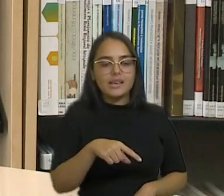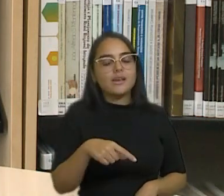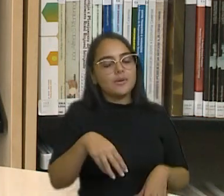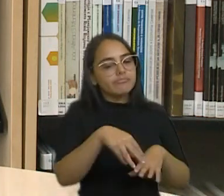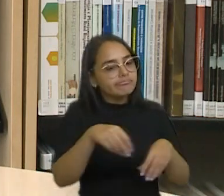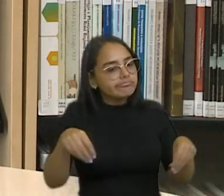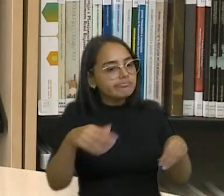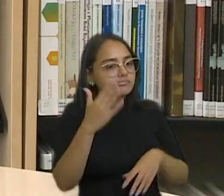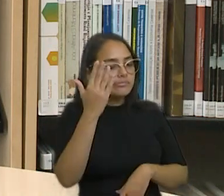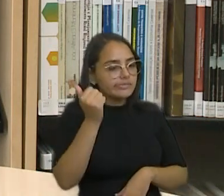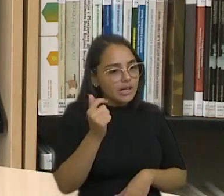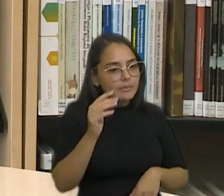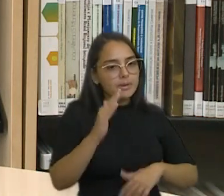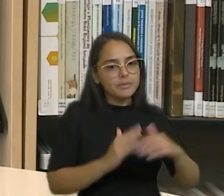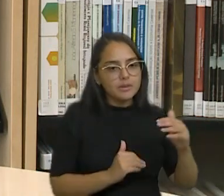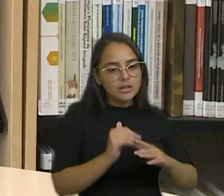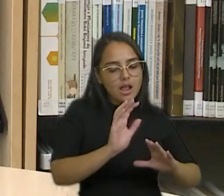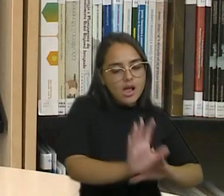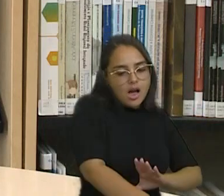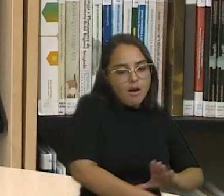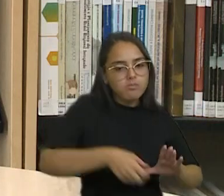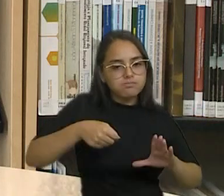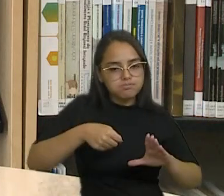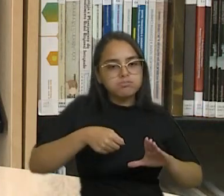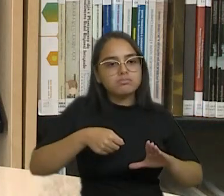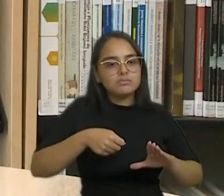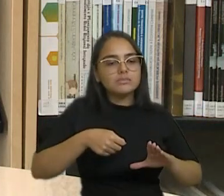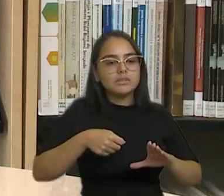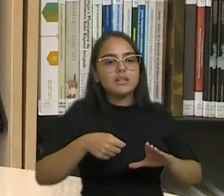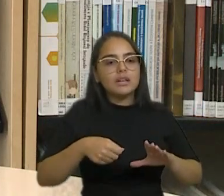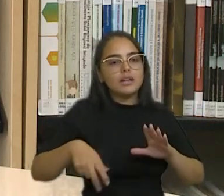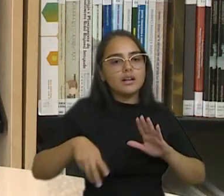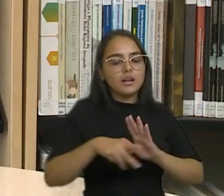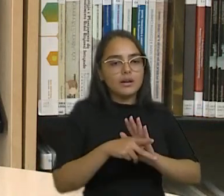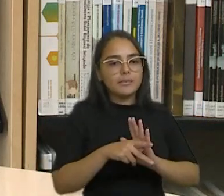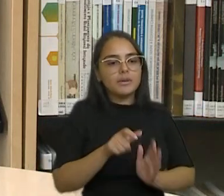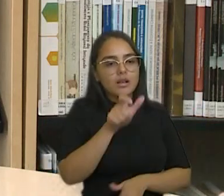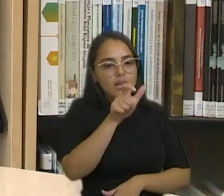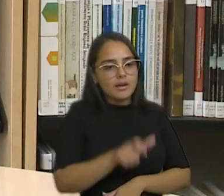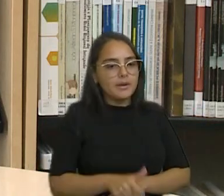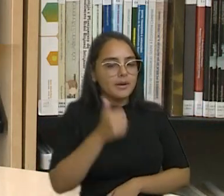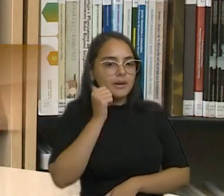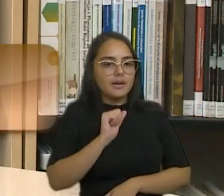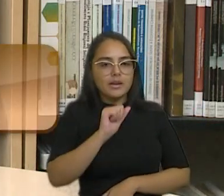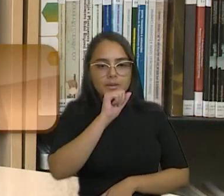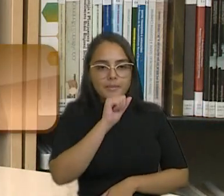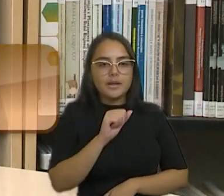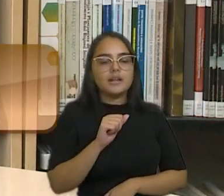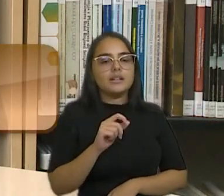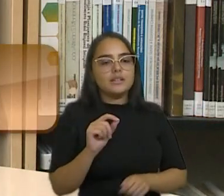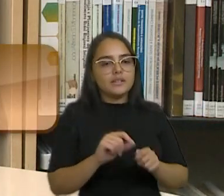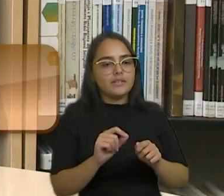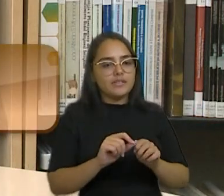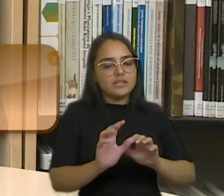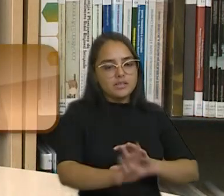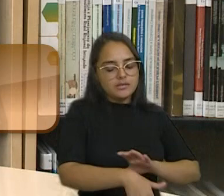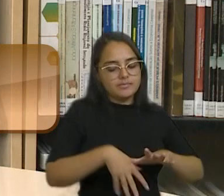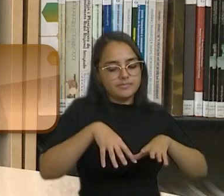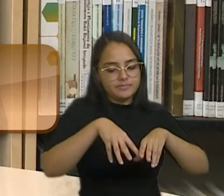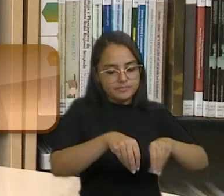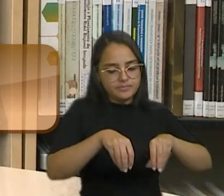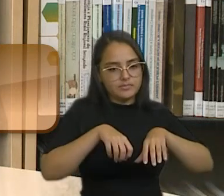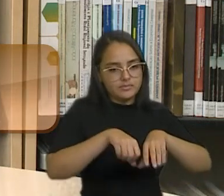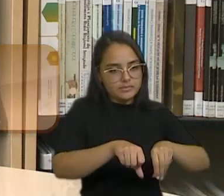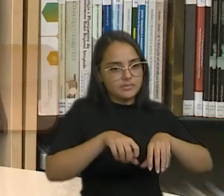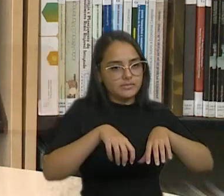gomeira. Todas as arrancas de mandioca que a nossa família fazia, minha mãe era titular no ato de produzir a goma.